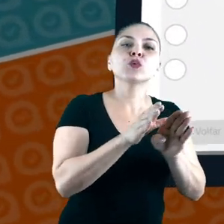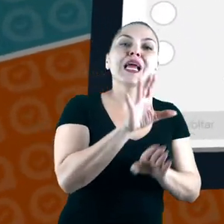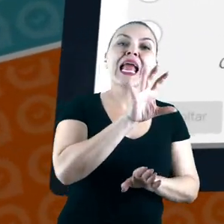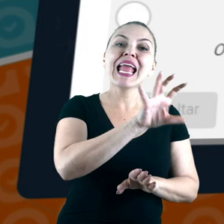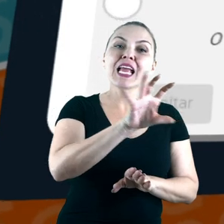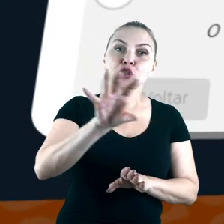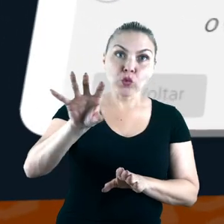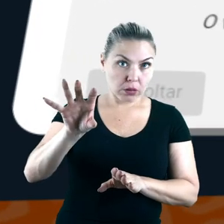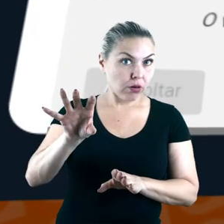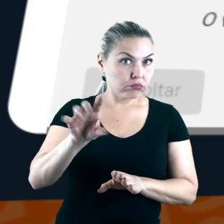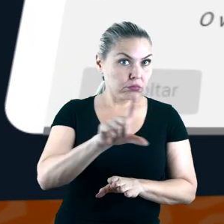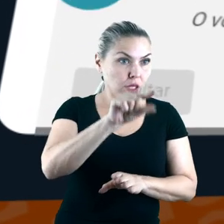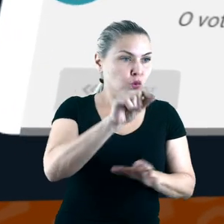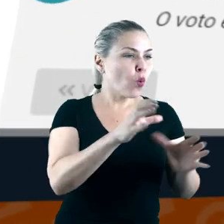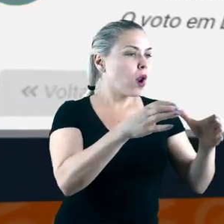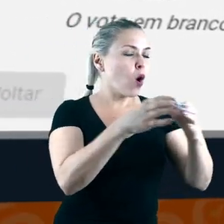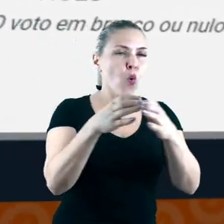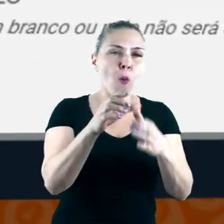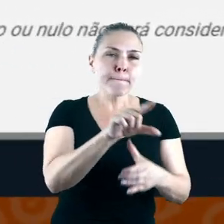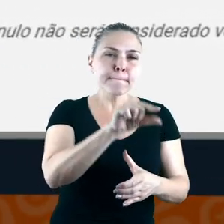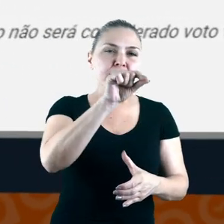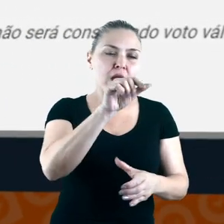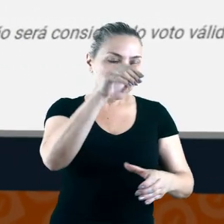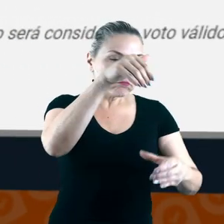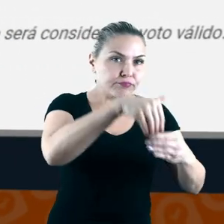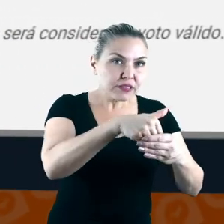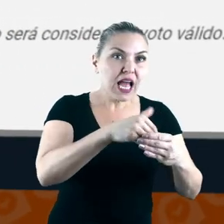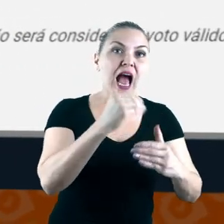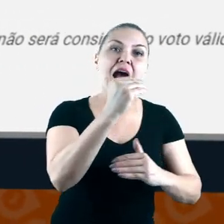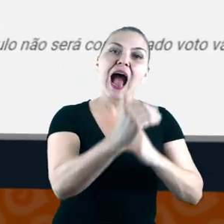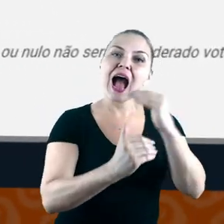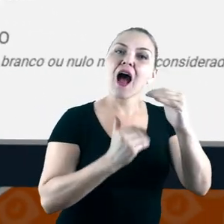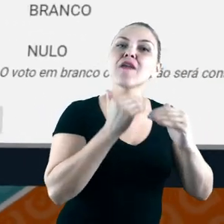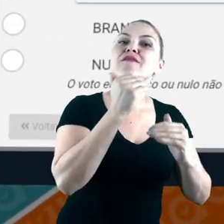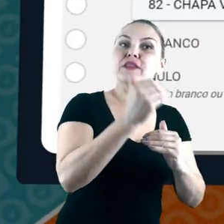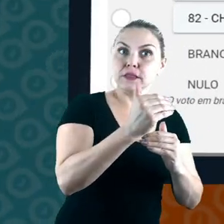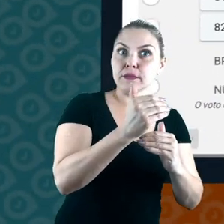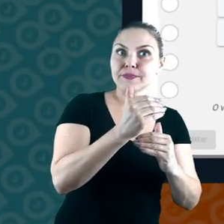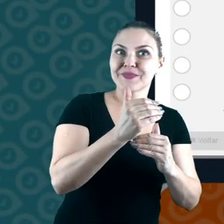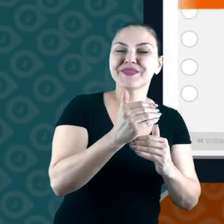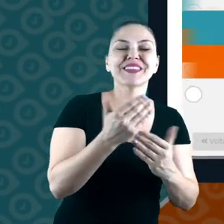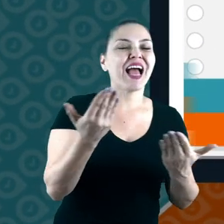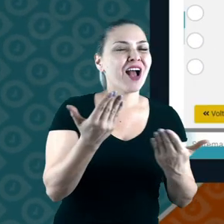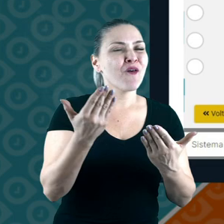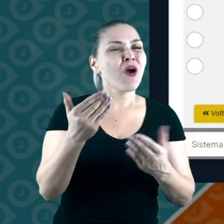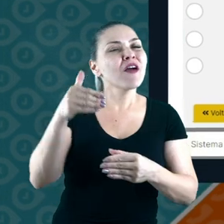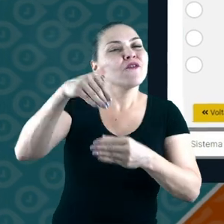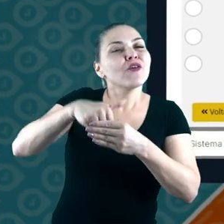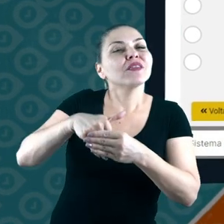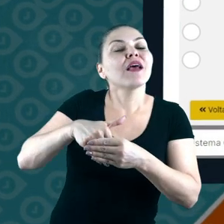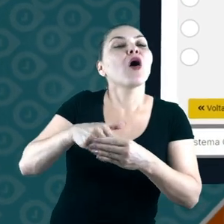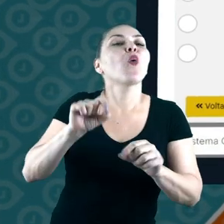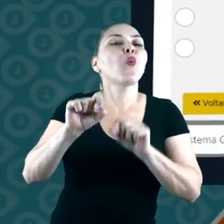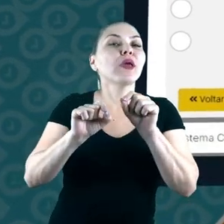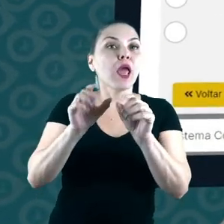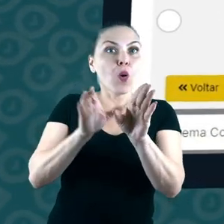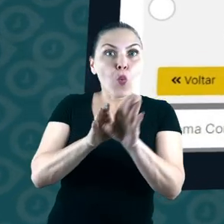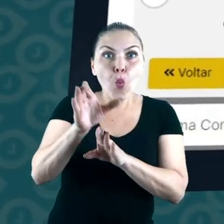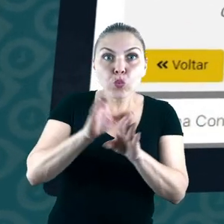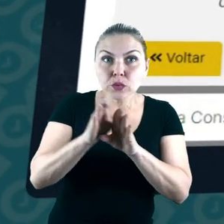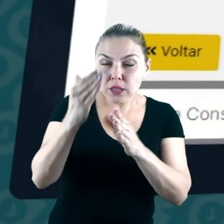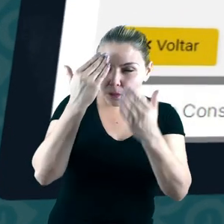seu conselho regional. Escolha a chapa da sua preferência e clique em Avançar. Depois é hora de votar para o